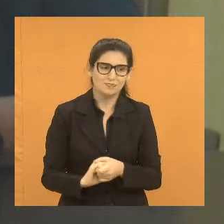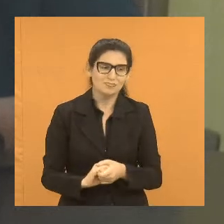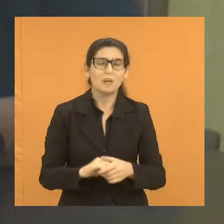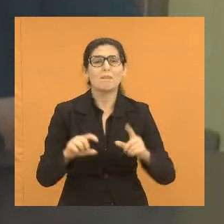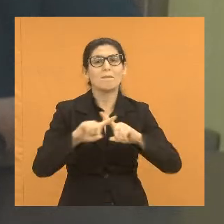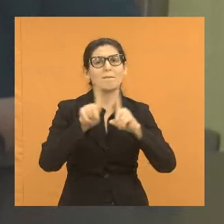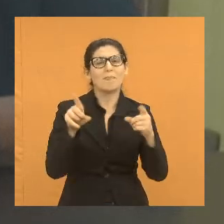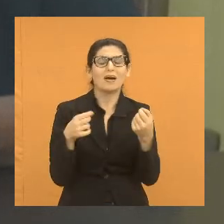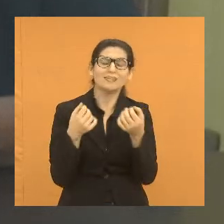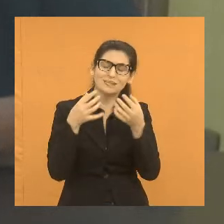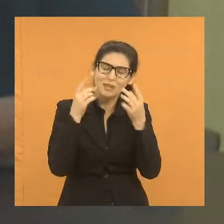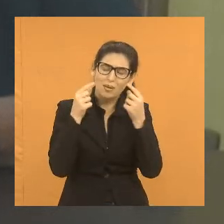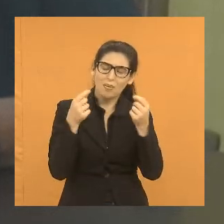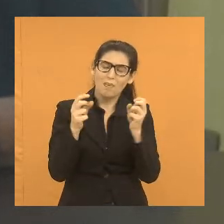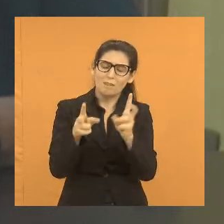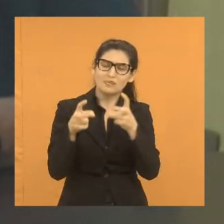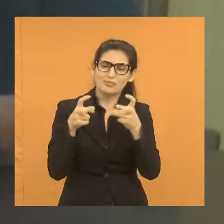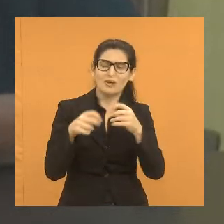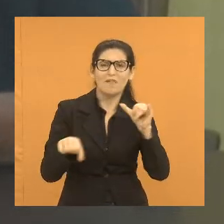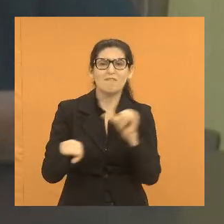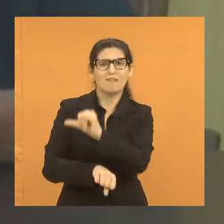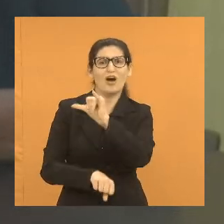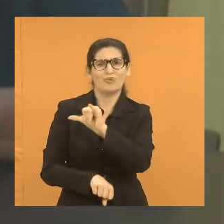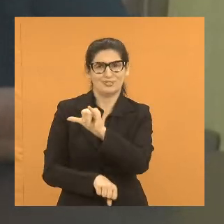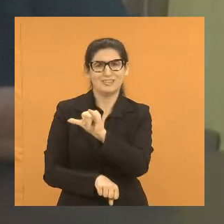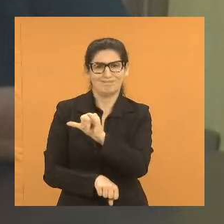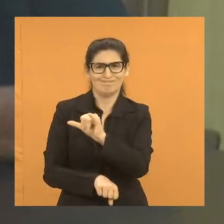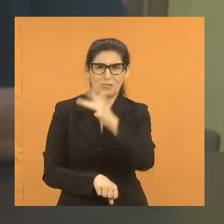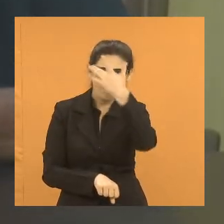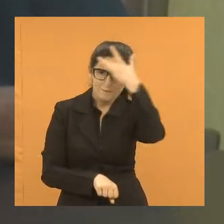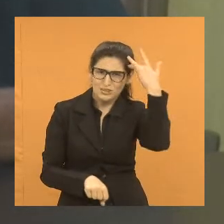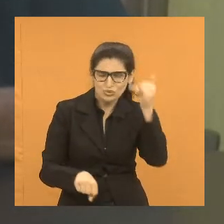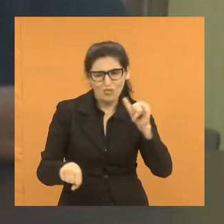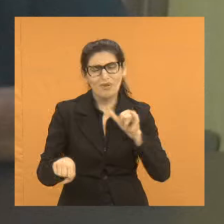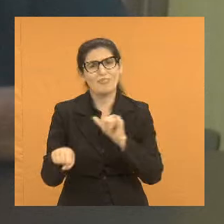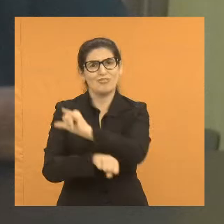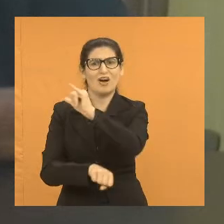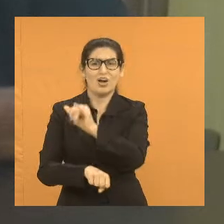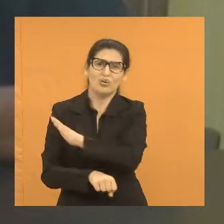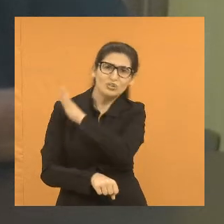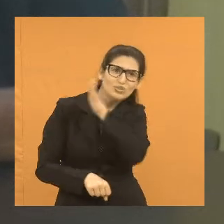absenteísmo. Ainda continua sendo